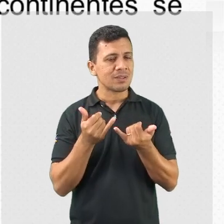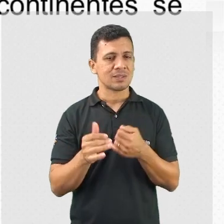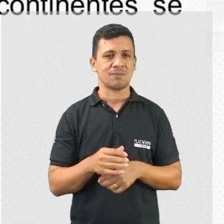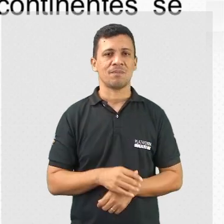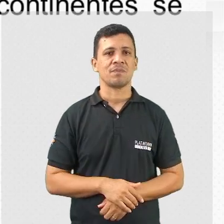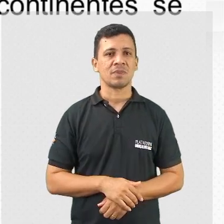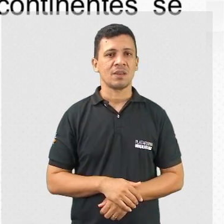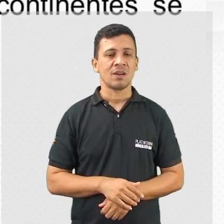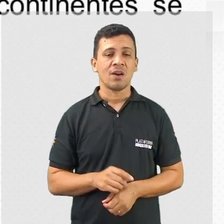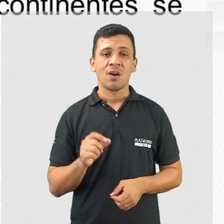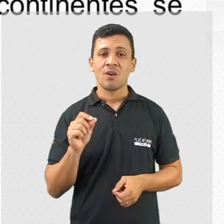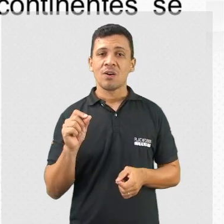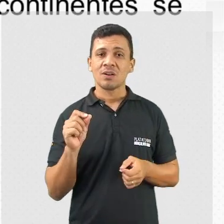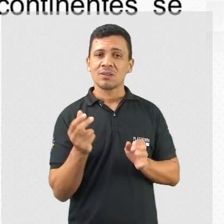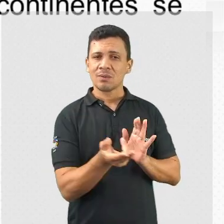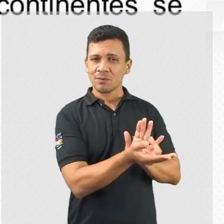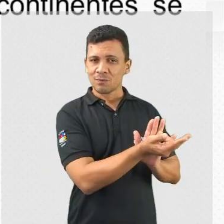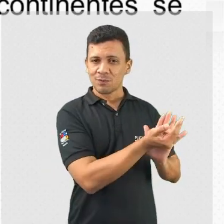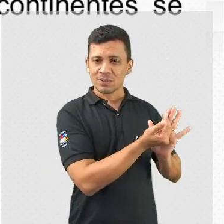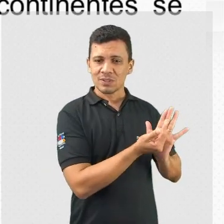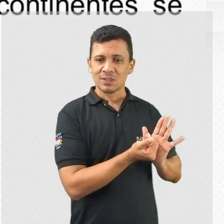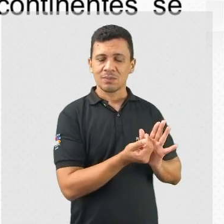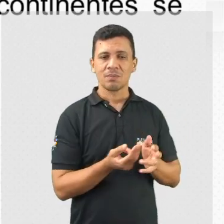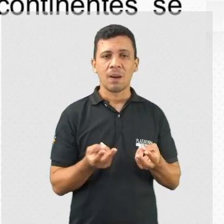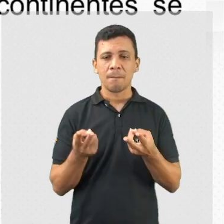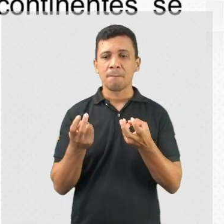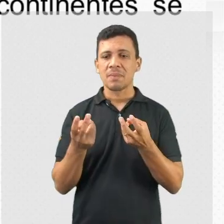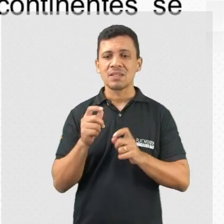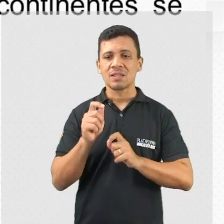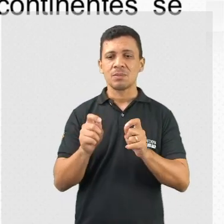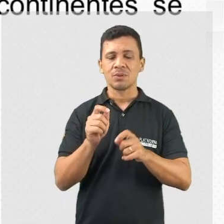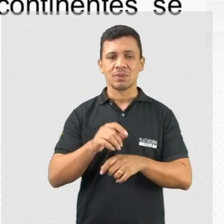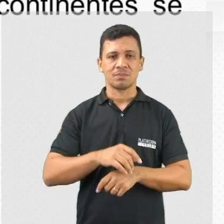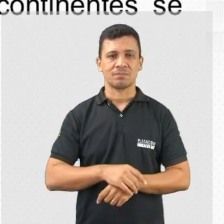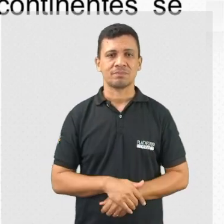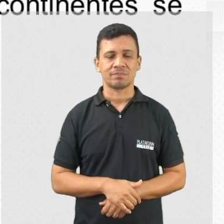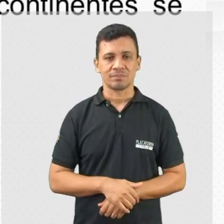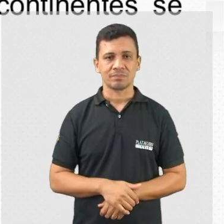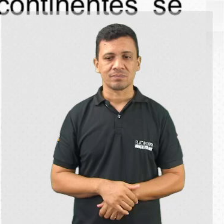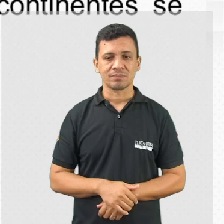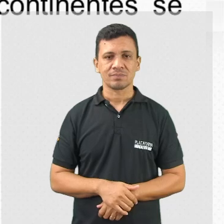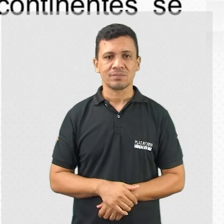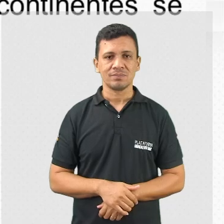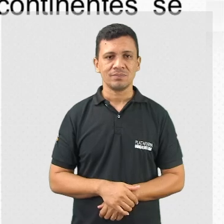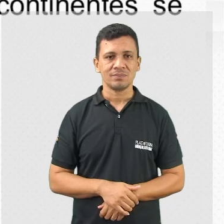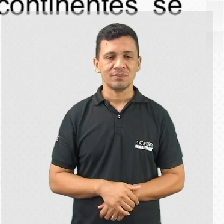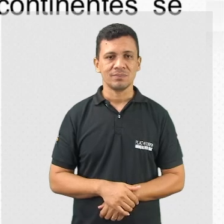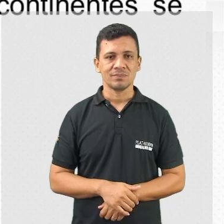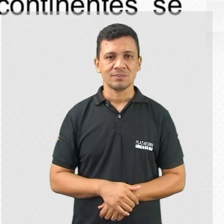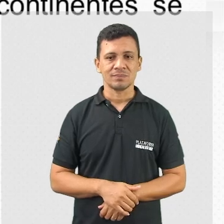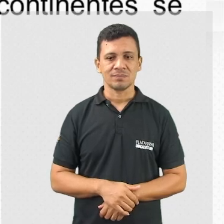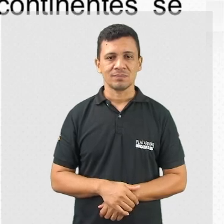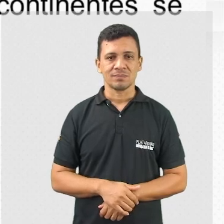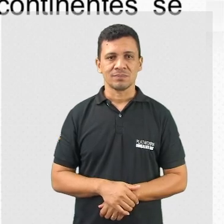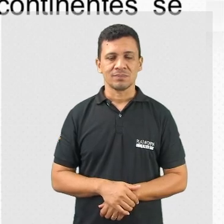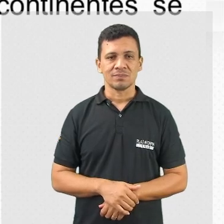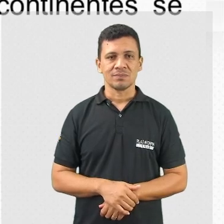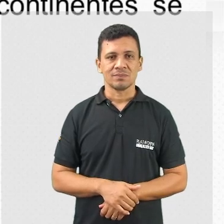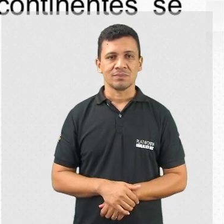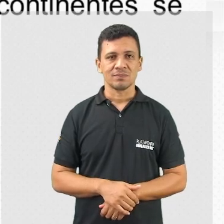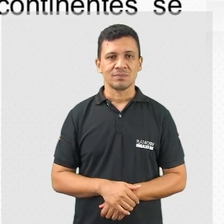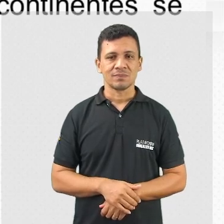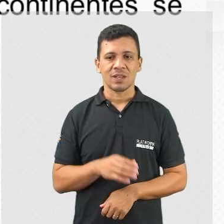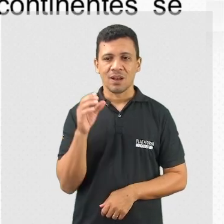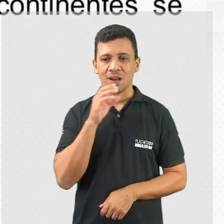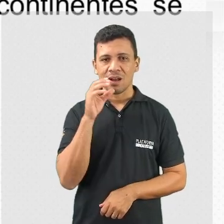Principalmente, fazer um desenho aqui rápido para ti. Ele vai perceber semelhanças, isso aqui ficou horrível, tá? Deixa eu fazer aqui rapidamente, tá? Dá para fazer